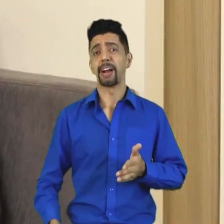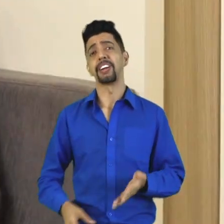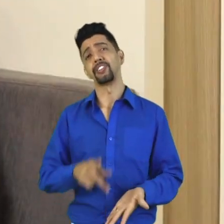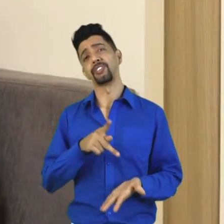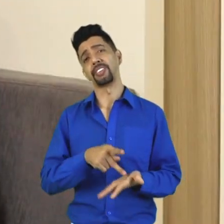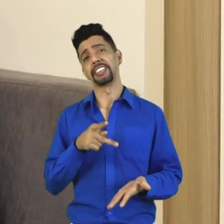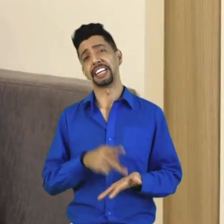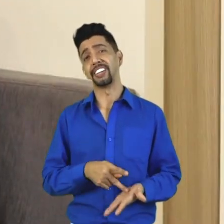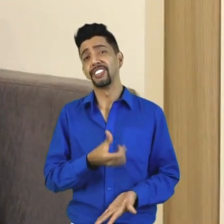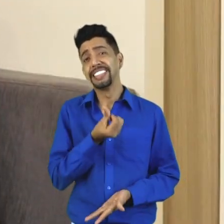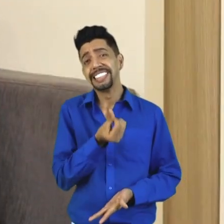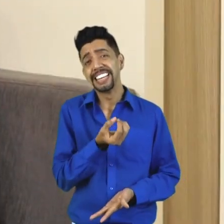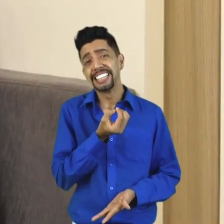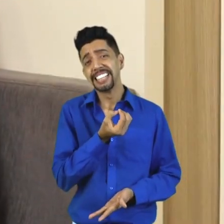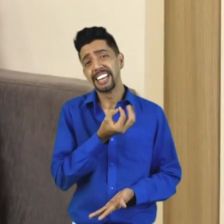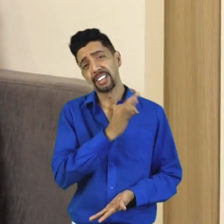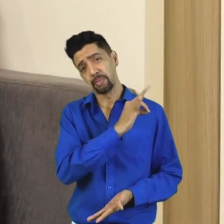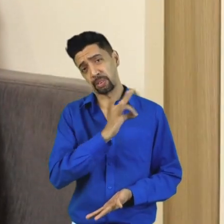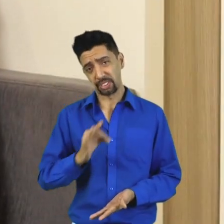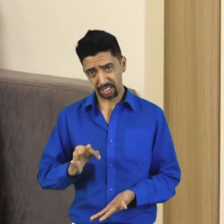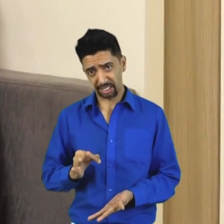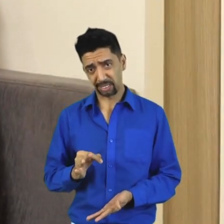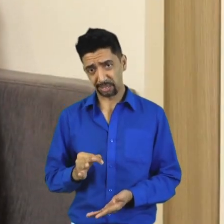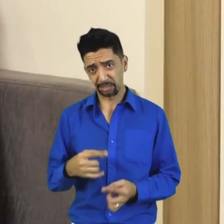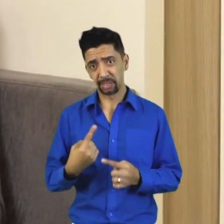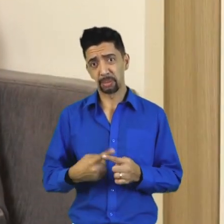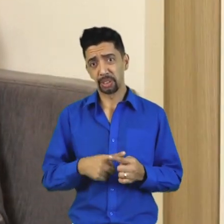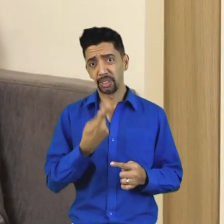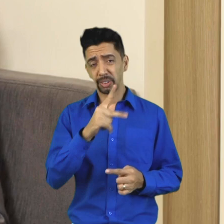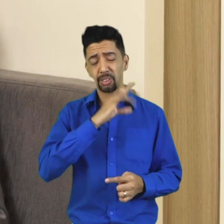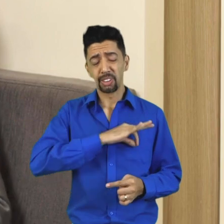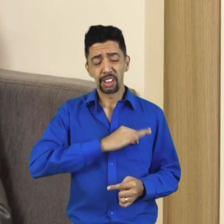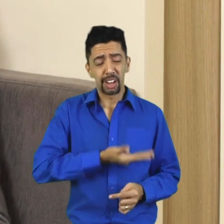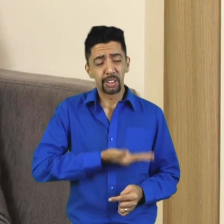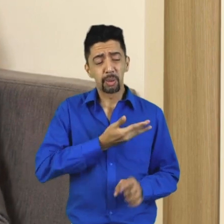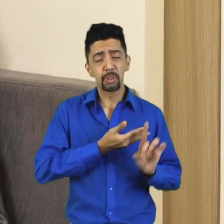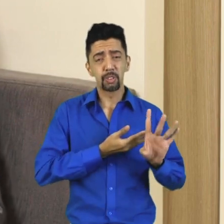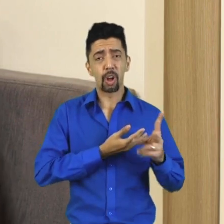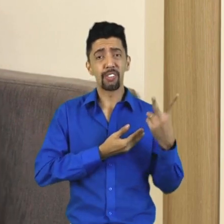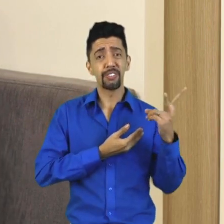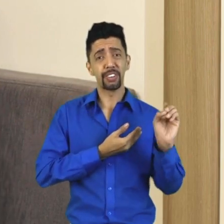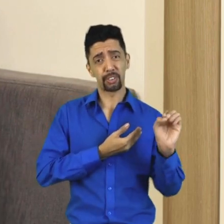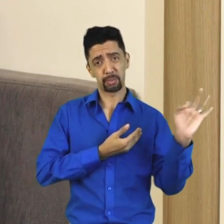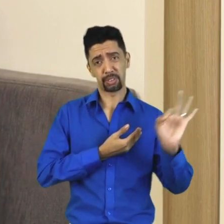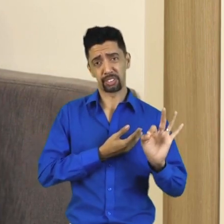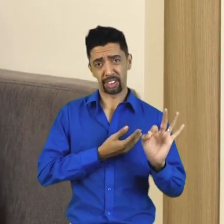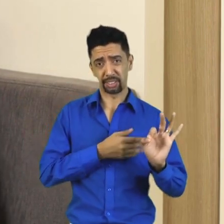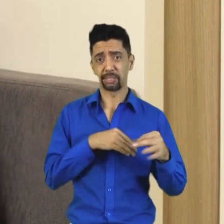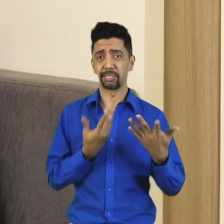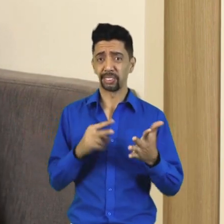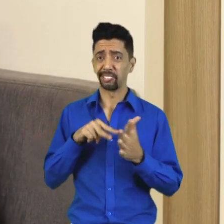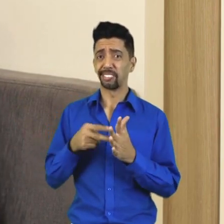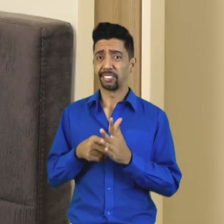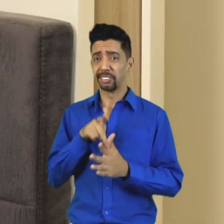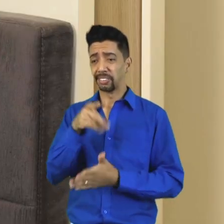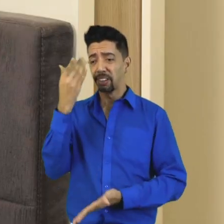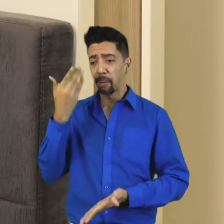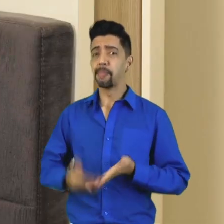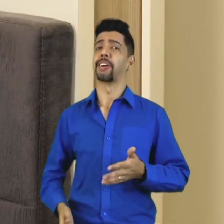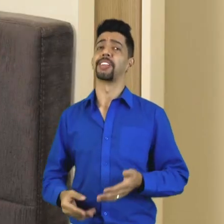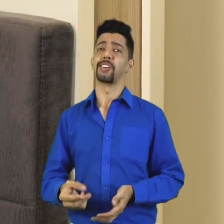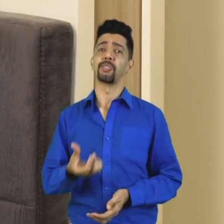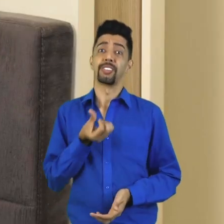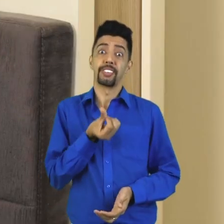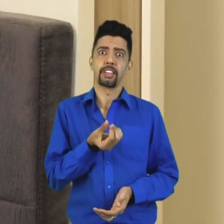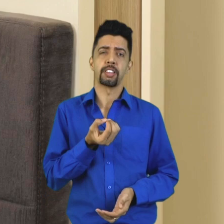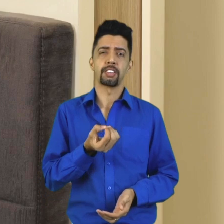60%, já que os produtos e serviços aumentaram 80% e o meu salário 20%. Eu tenho uma perda de 60%. A pergunta que